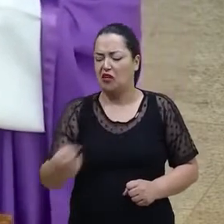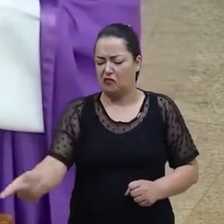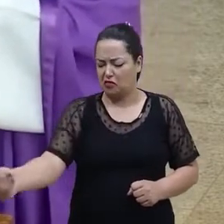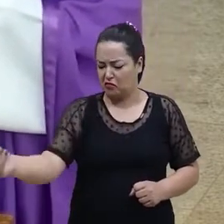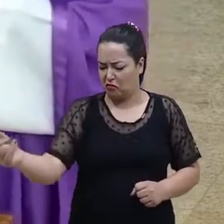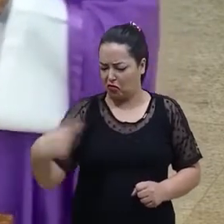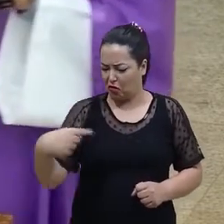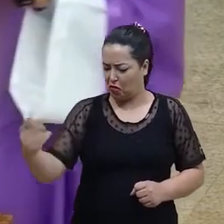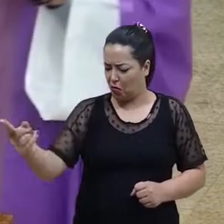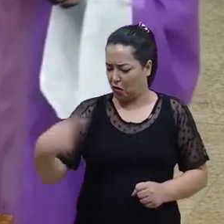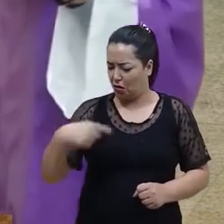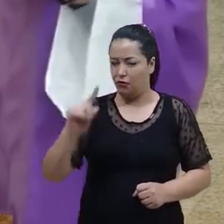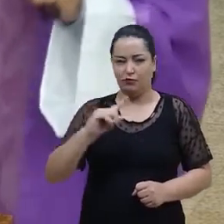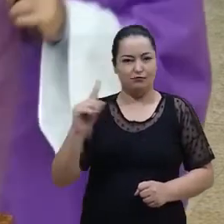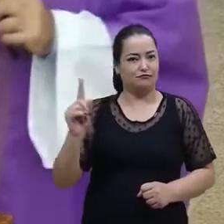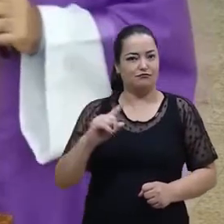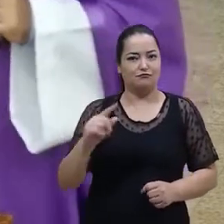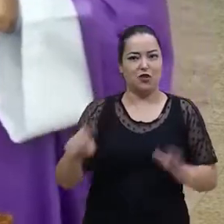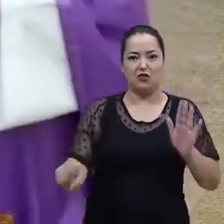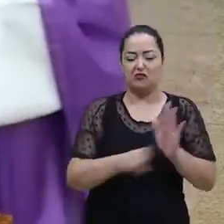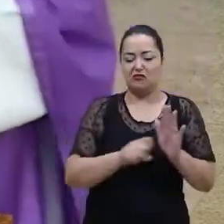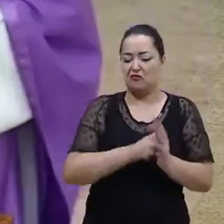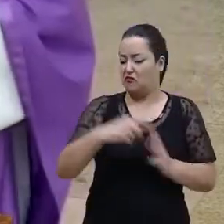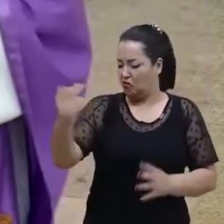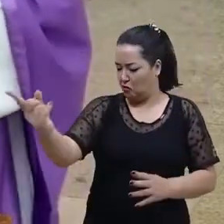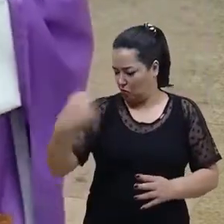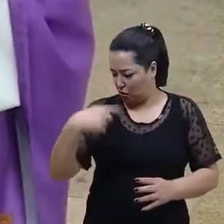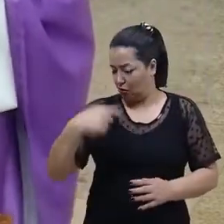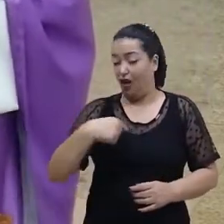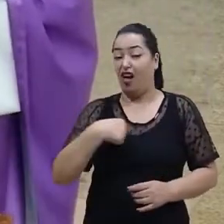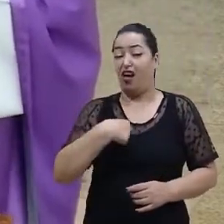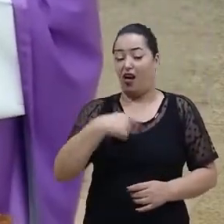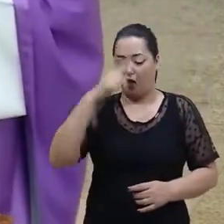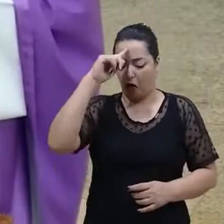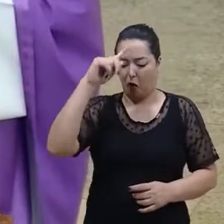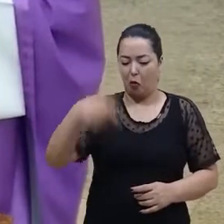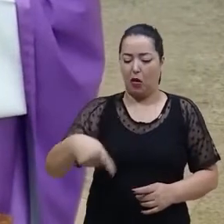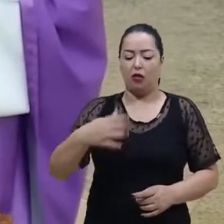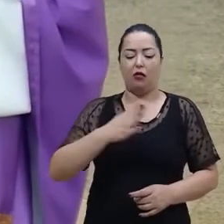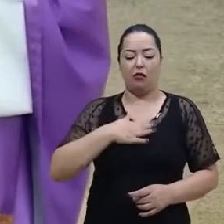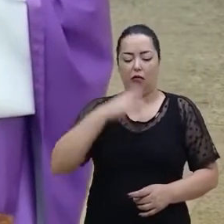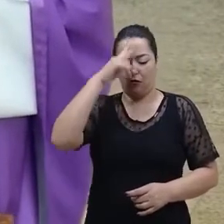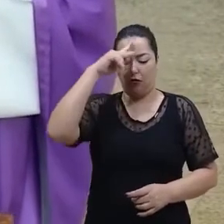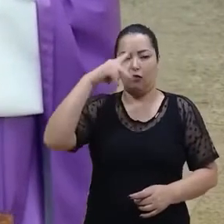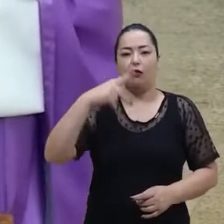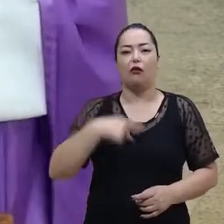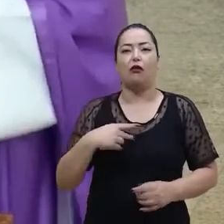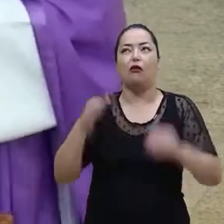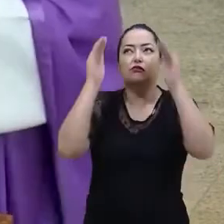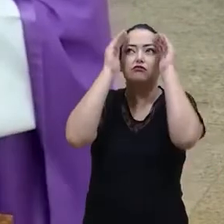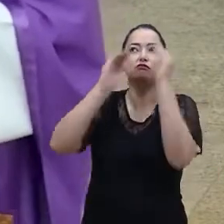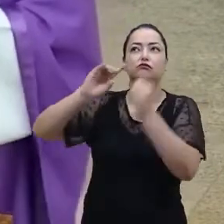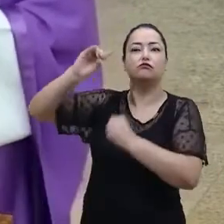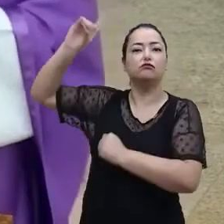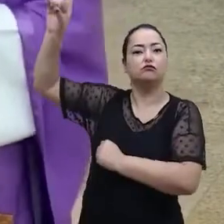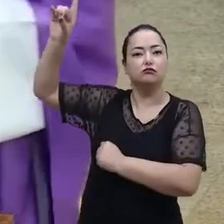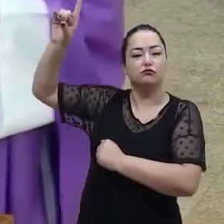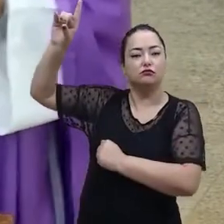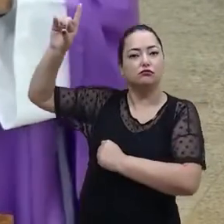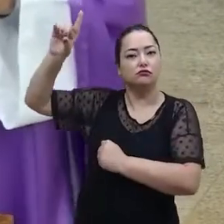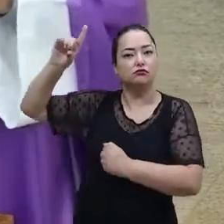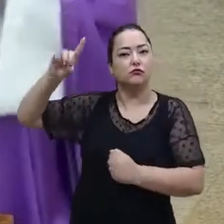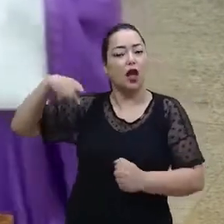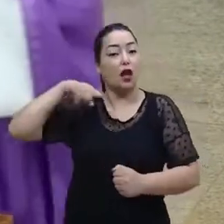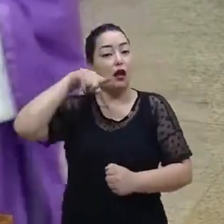não são as tentações e os vícios que te governa você é que se governa em Deus é você que